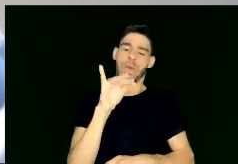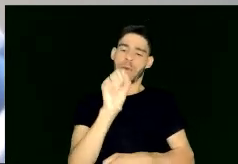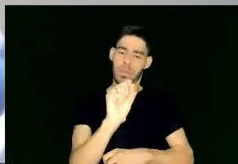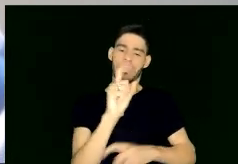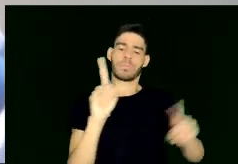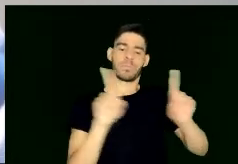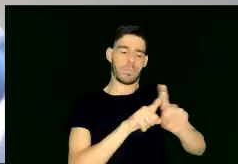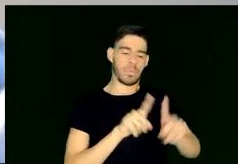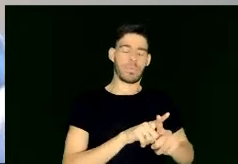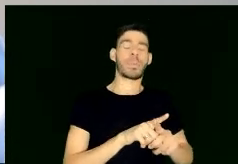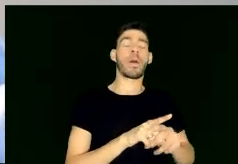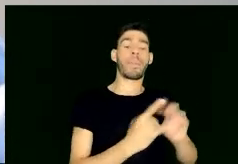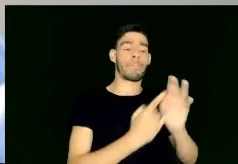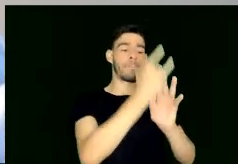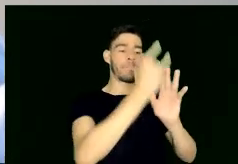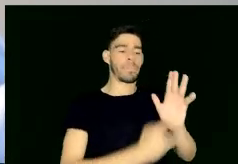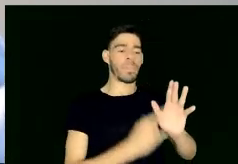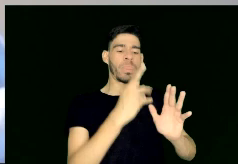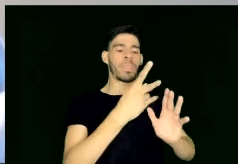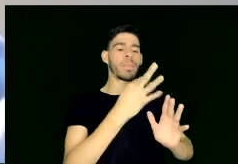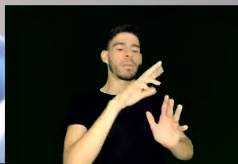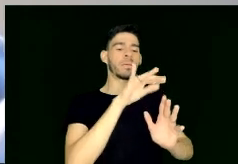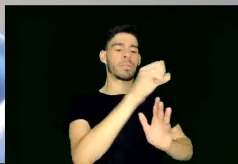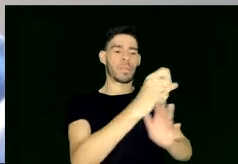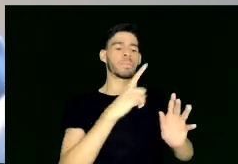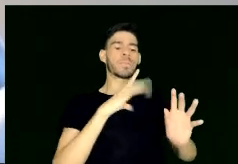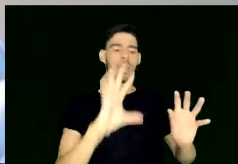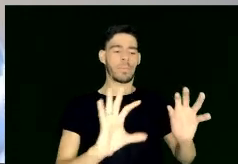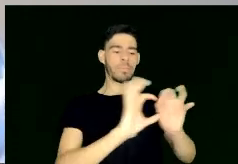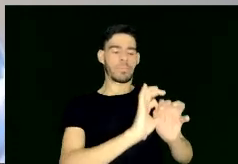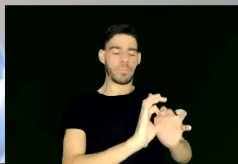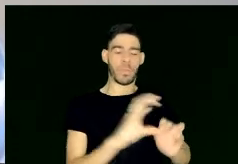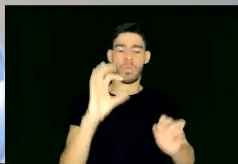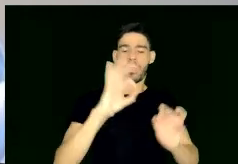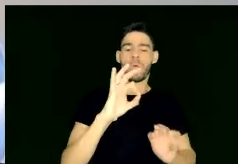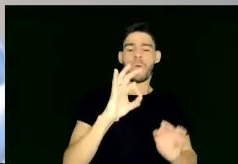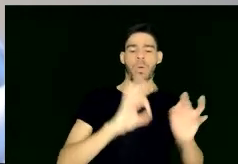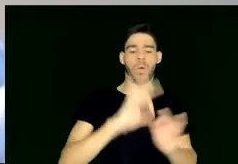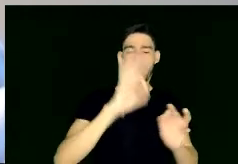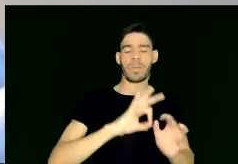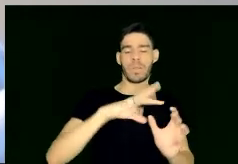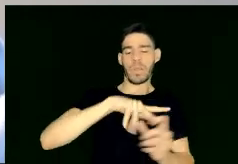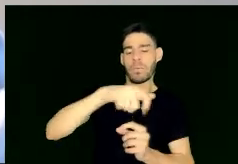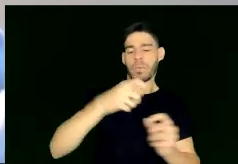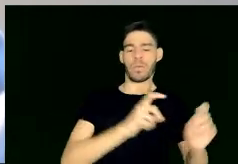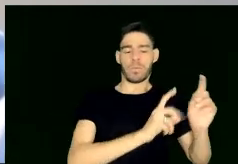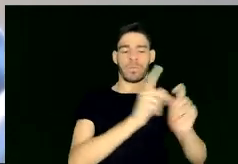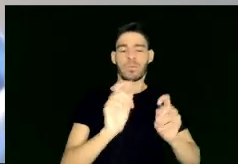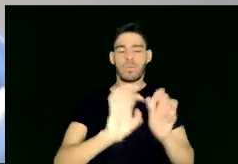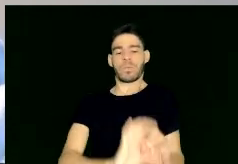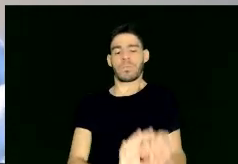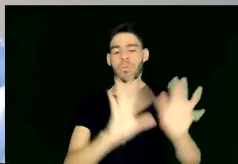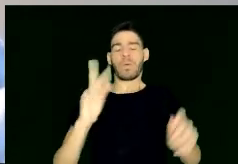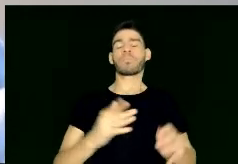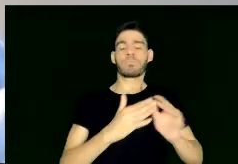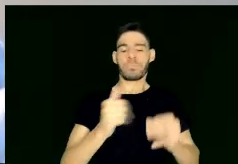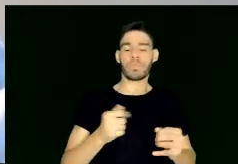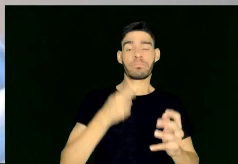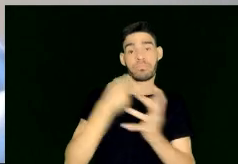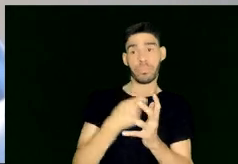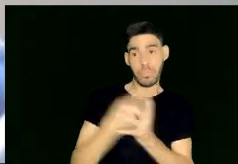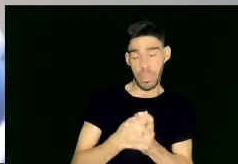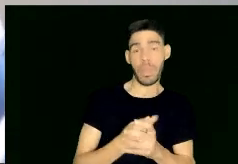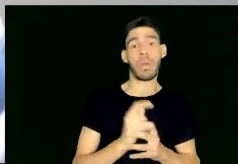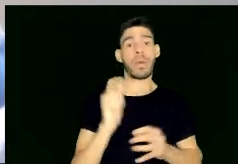Paris quanto a Convenção do TRIPS, que é um anexo da Convenção da Organização Mundial do Comércio, autorizam a existência de